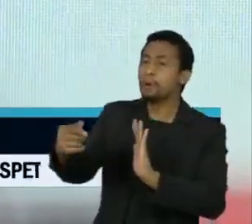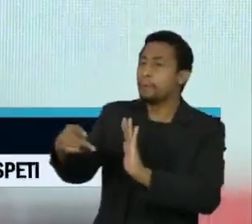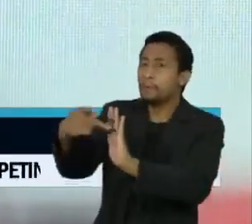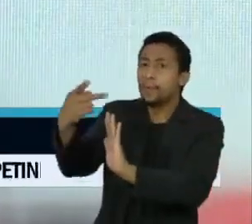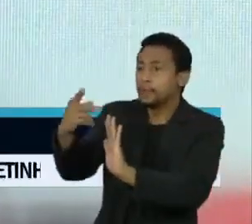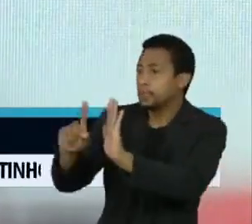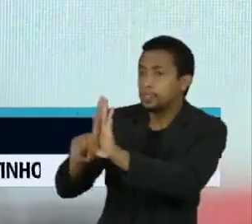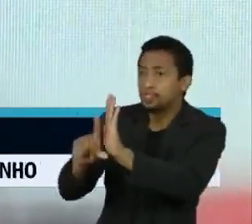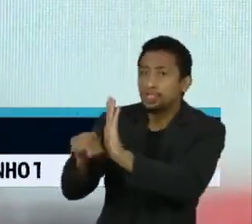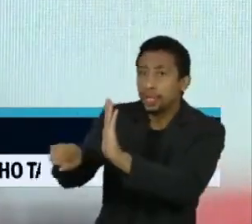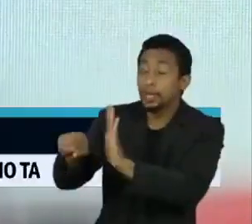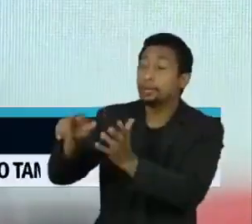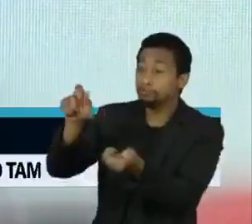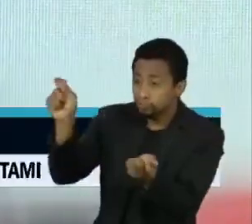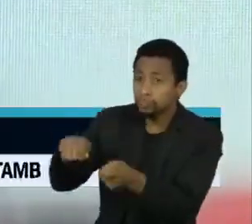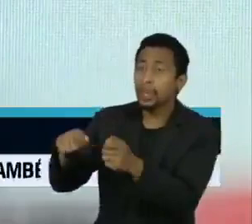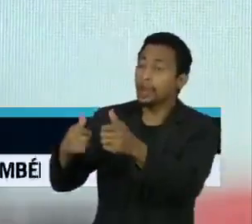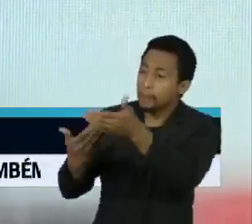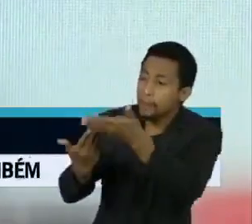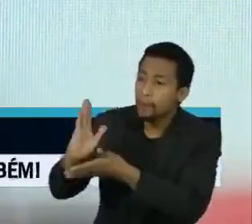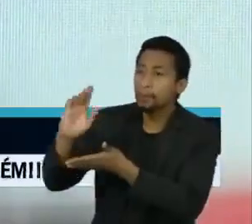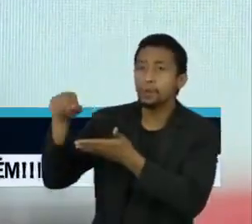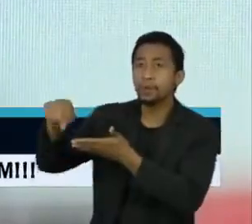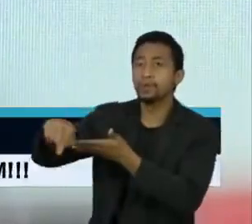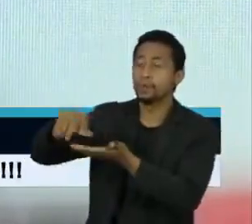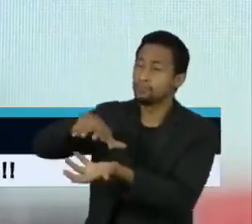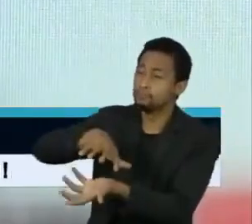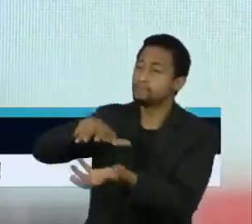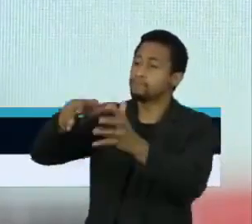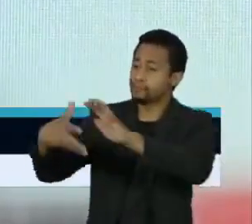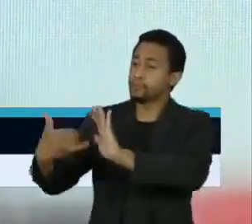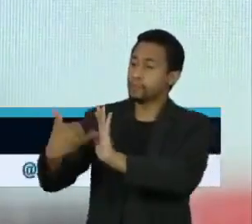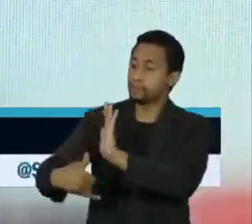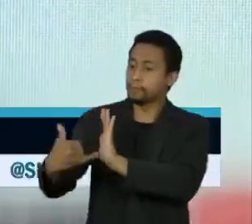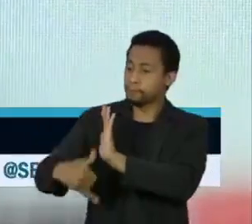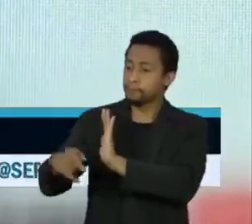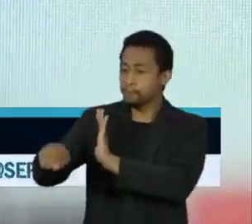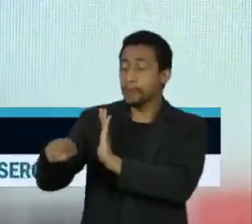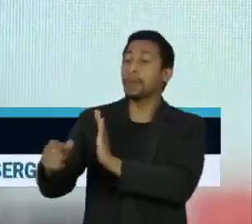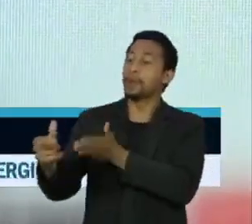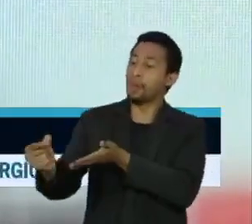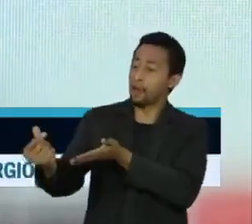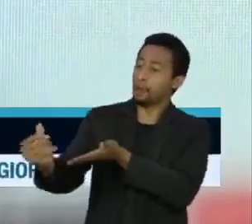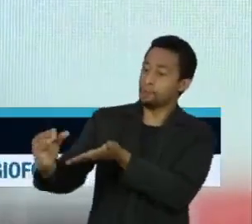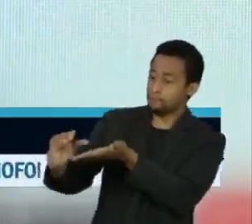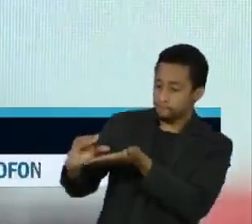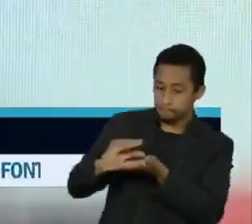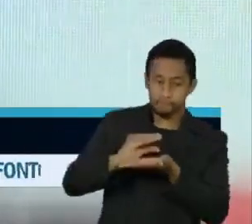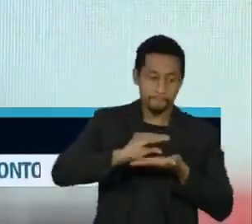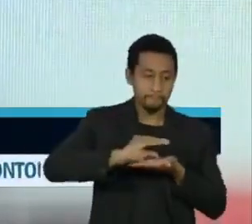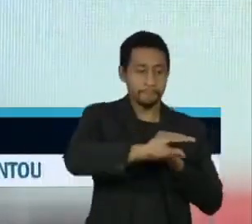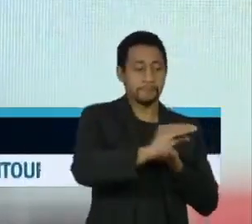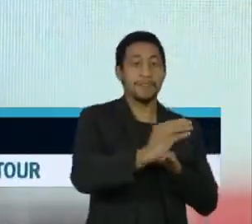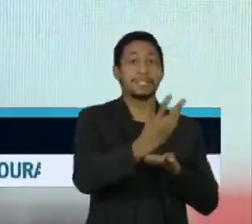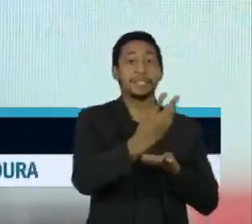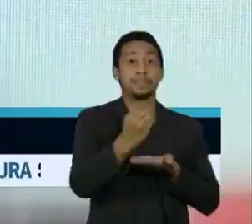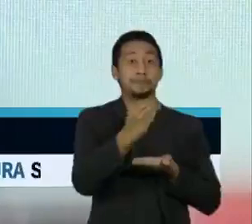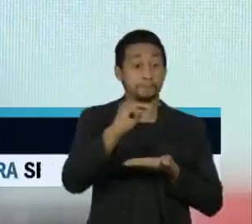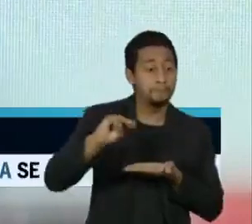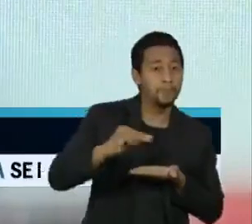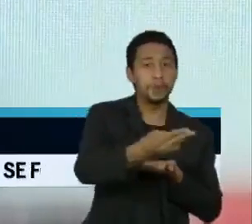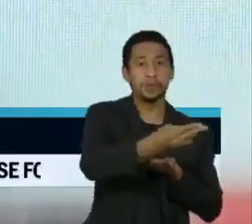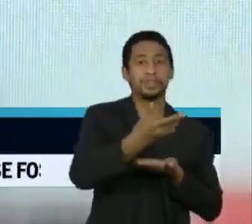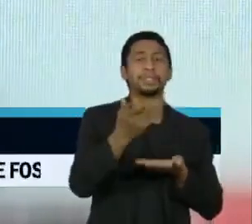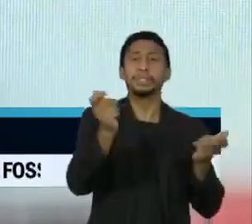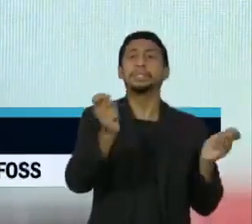me permita aprovar um projeto permanente de R$300 dentro do teto. Eu vou fazer um temporário para